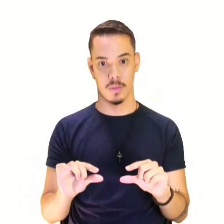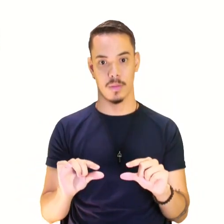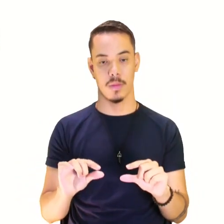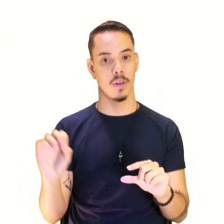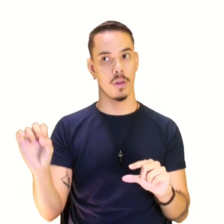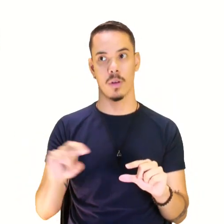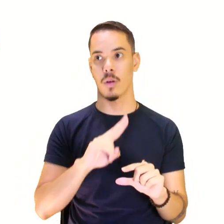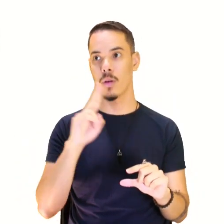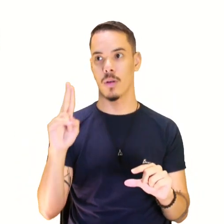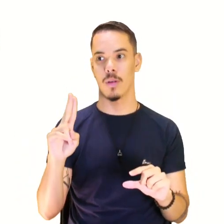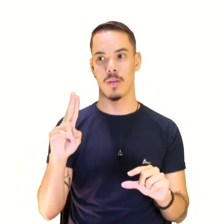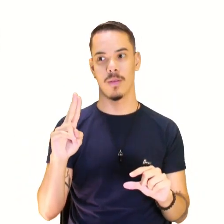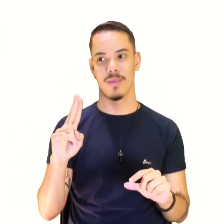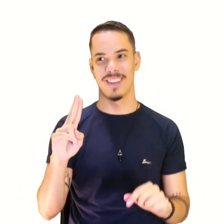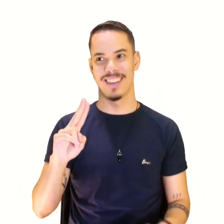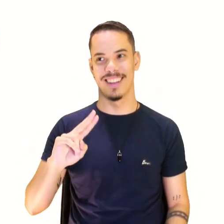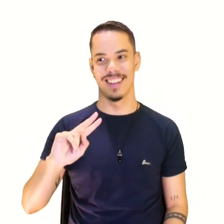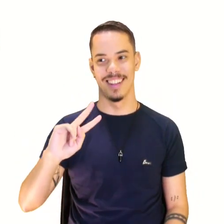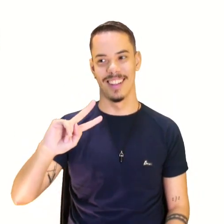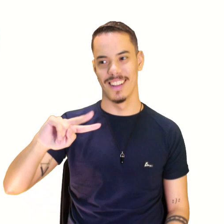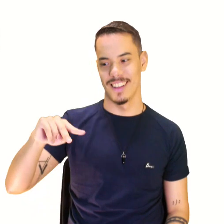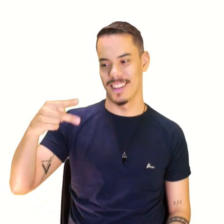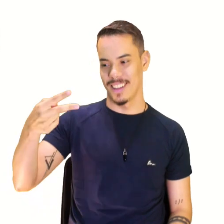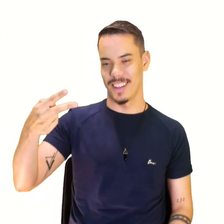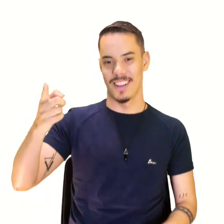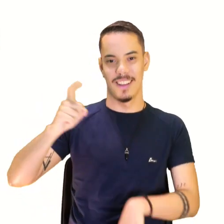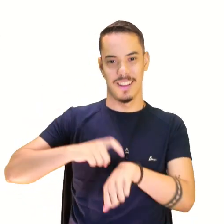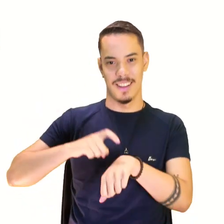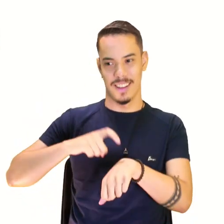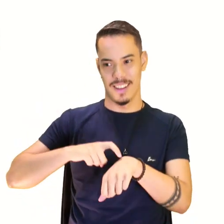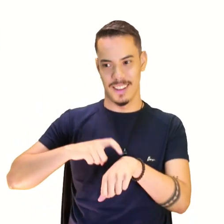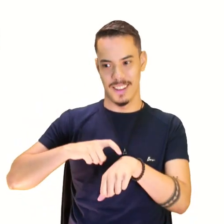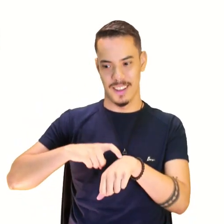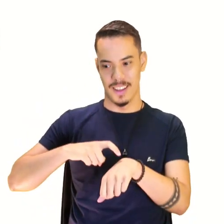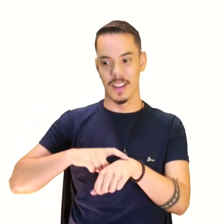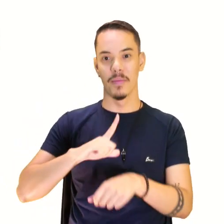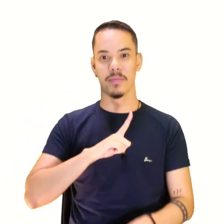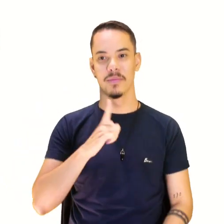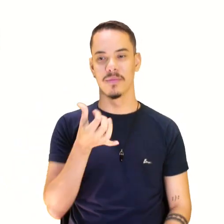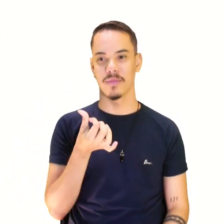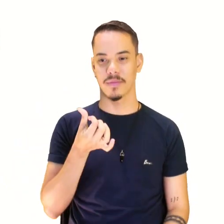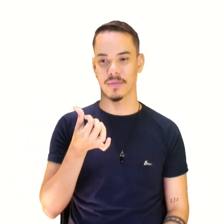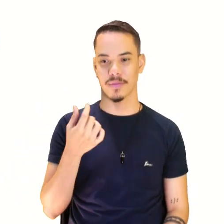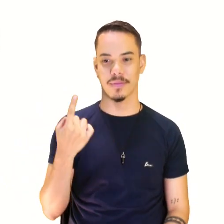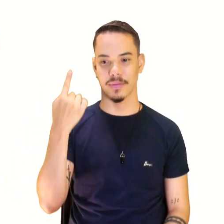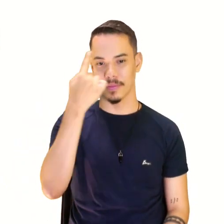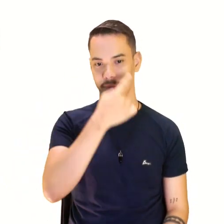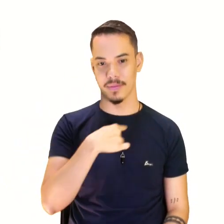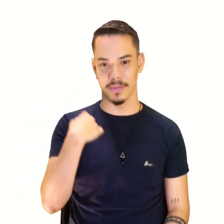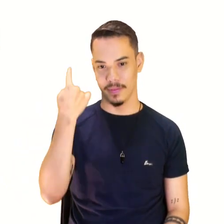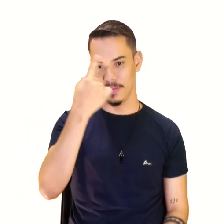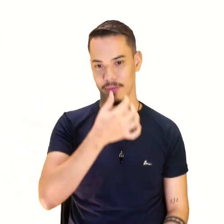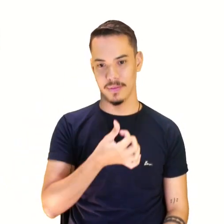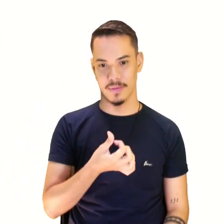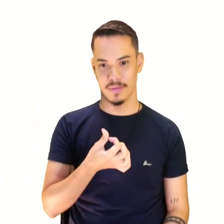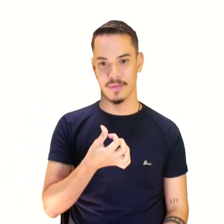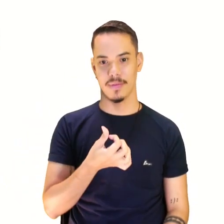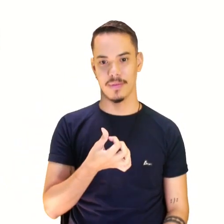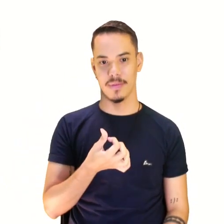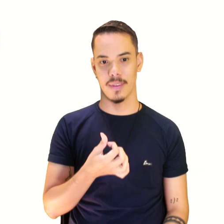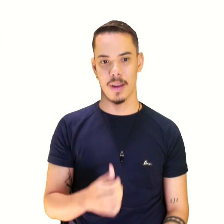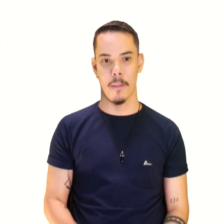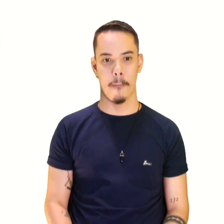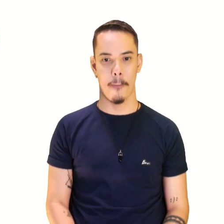eu dobrar esse meu tempo, vou dobrar meu tempo. Agora eu tenho 6 horas para chegar. Vamos tirar a escola, que a escola ficou